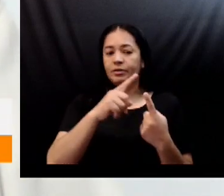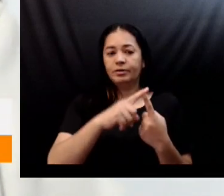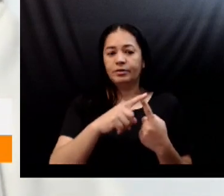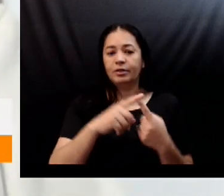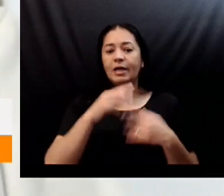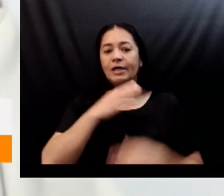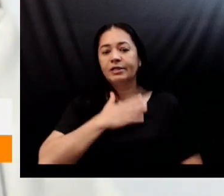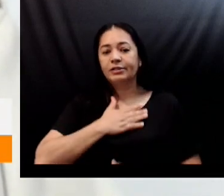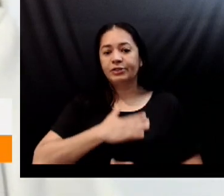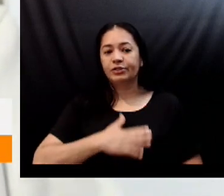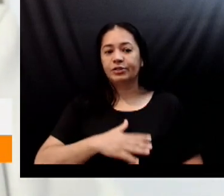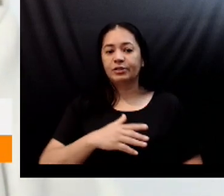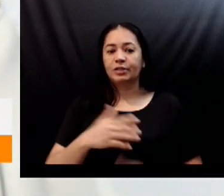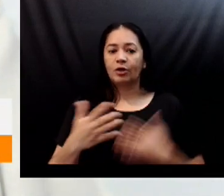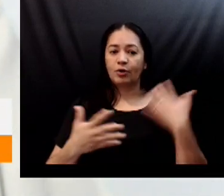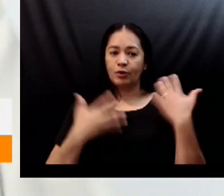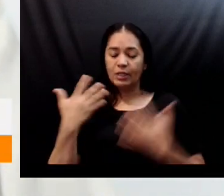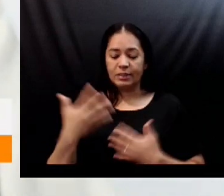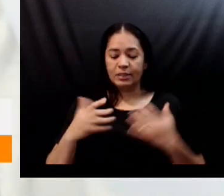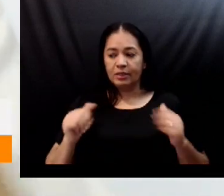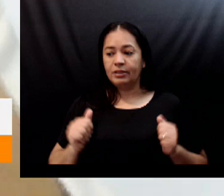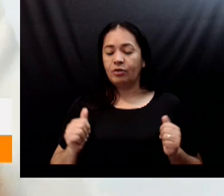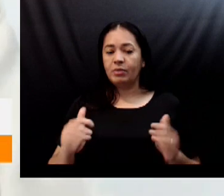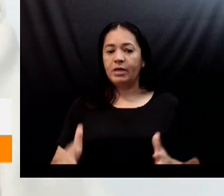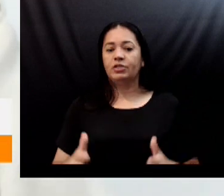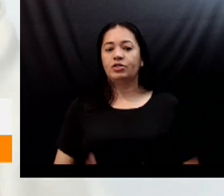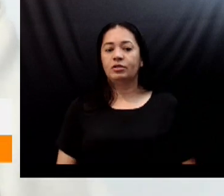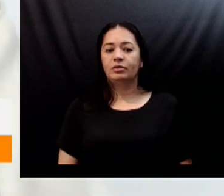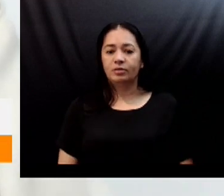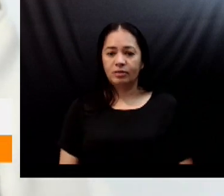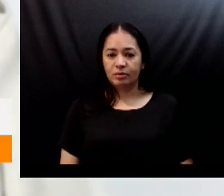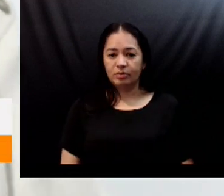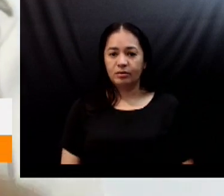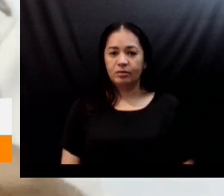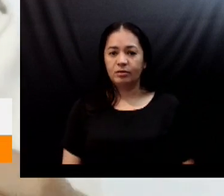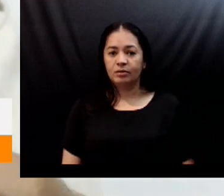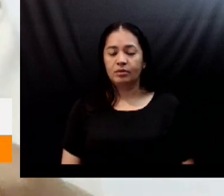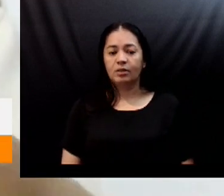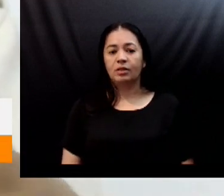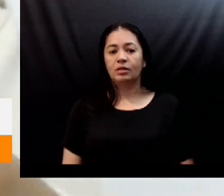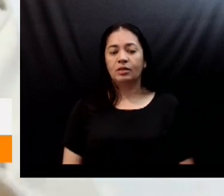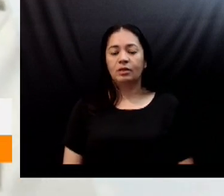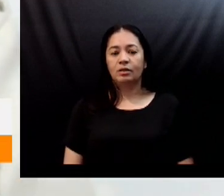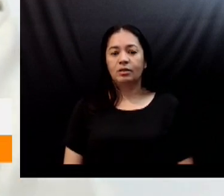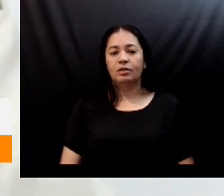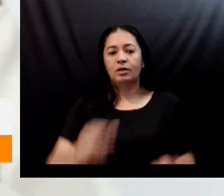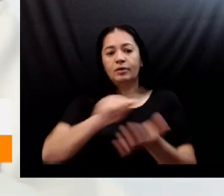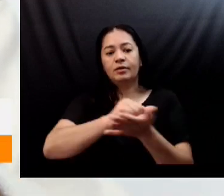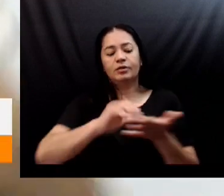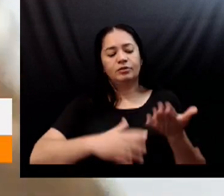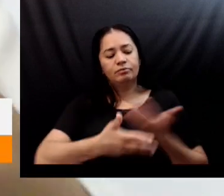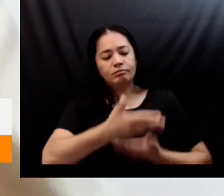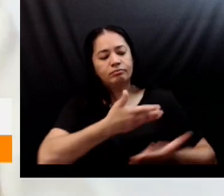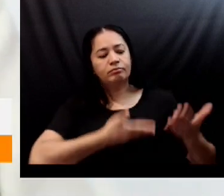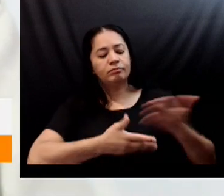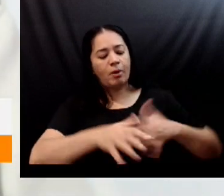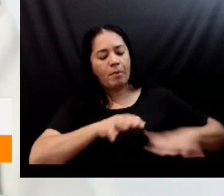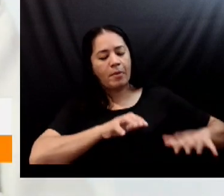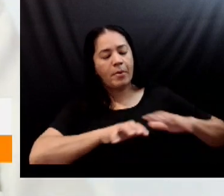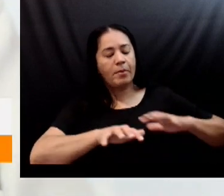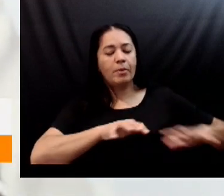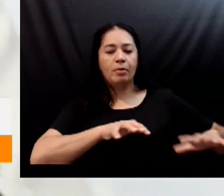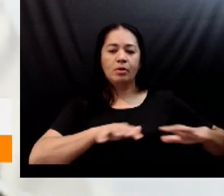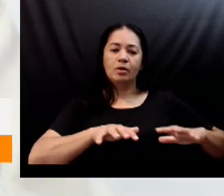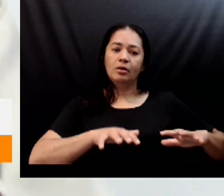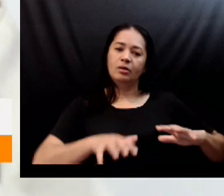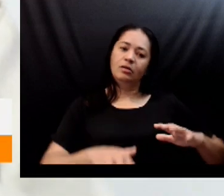tem o lazer ativo, que são atividades que envolvem uma interação, um movimento, criar